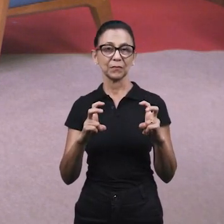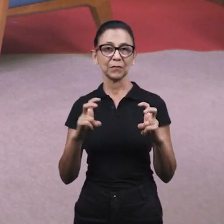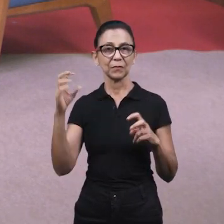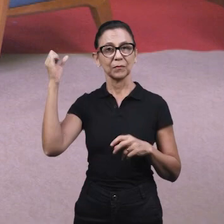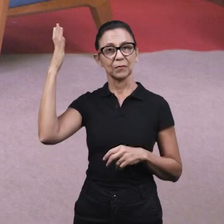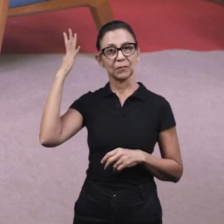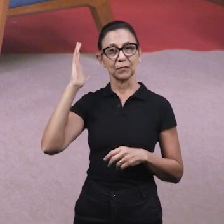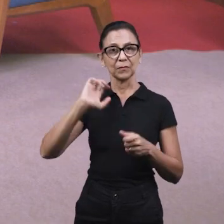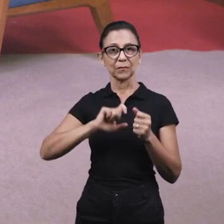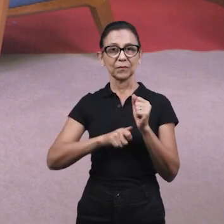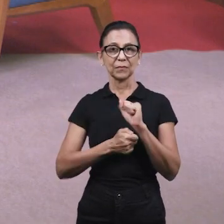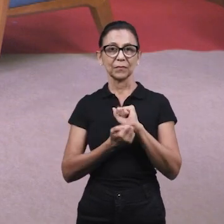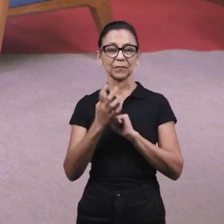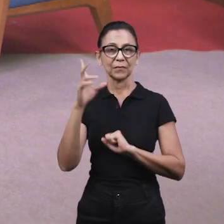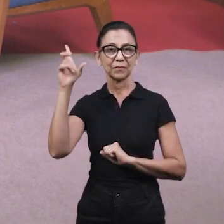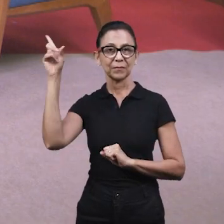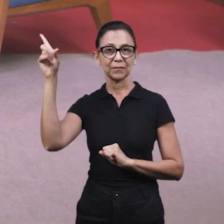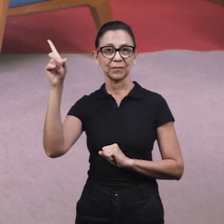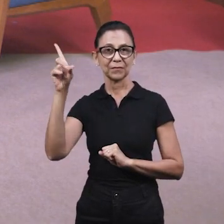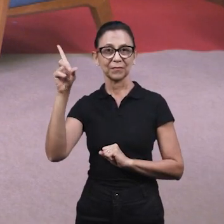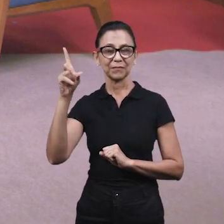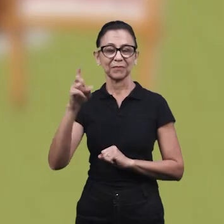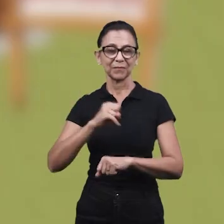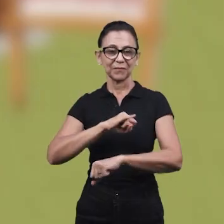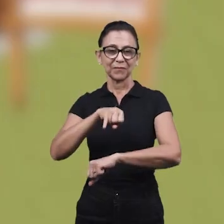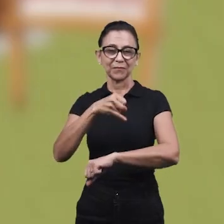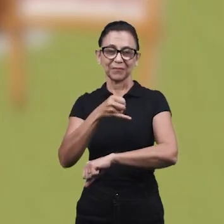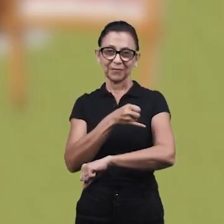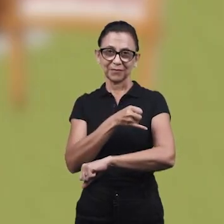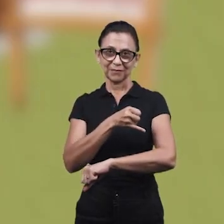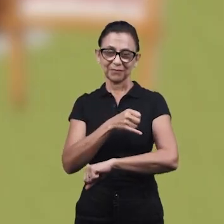Mistérios de Deus na Travessia do Jordão.